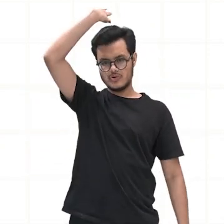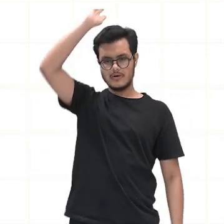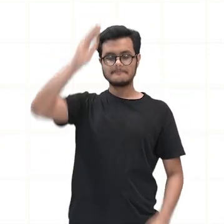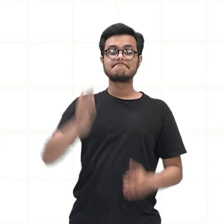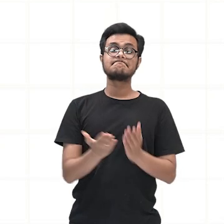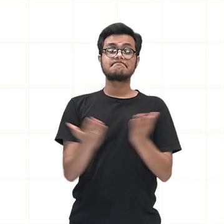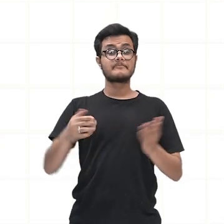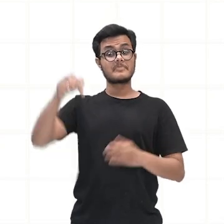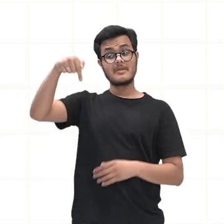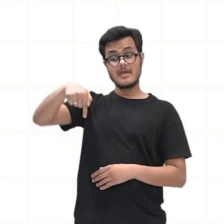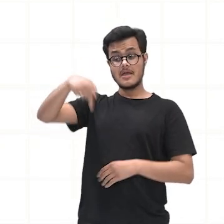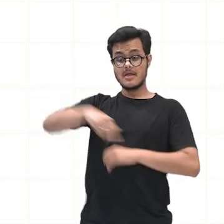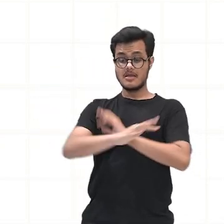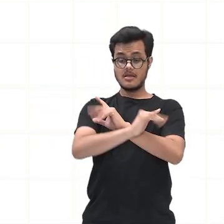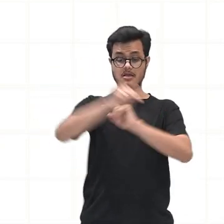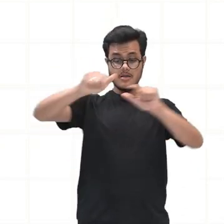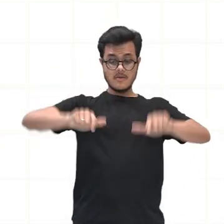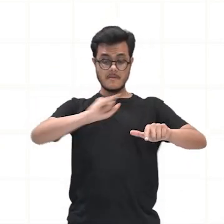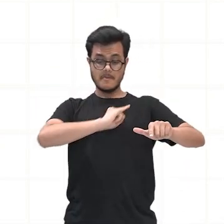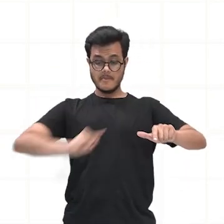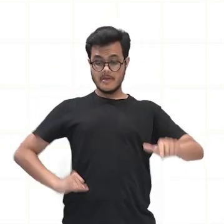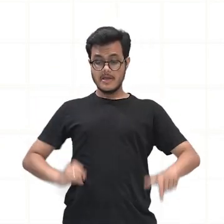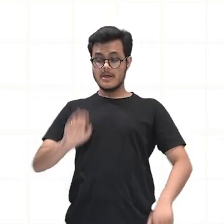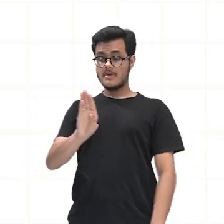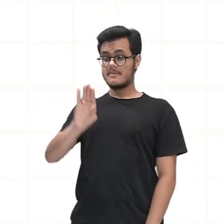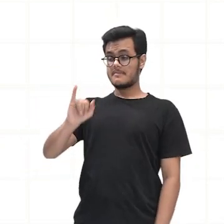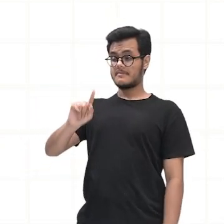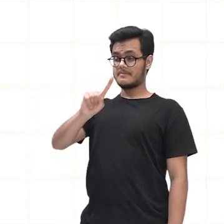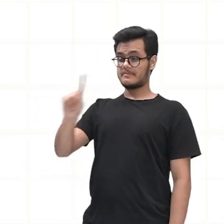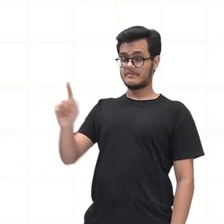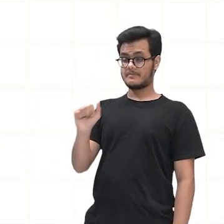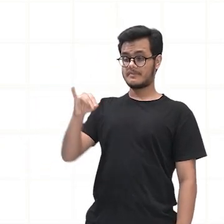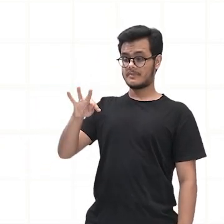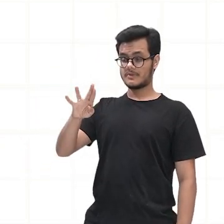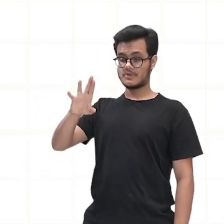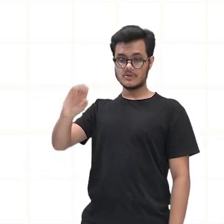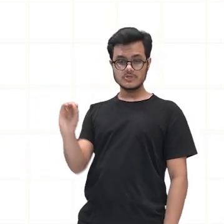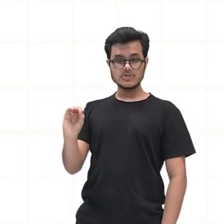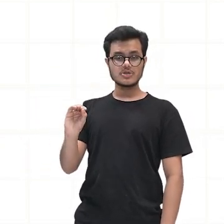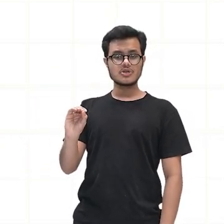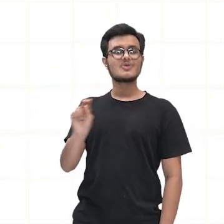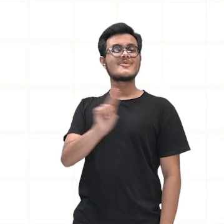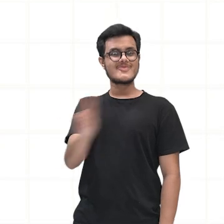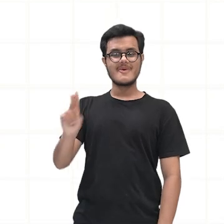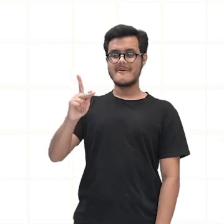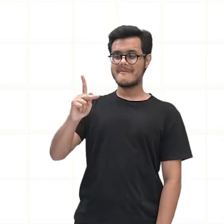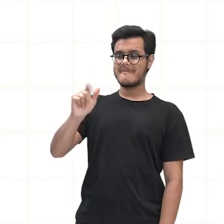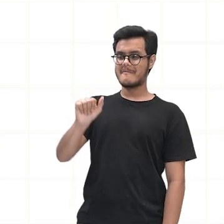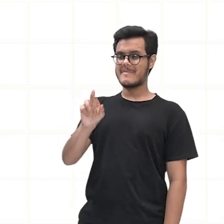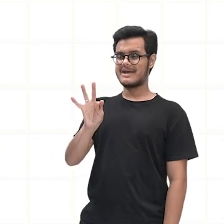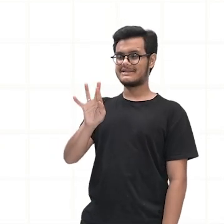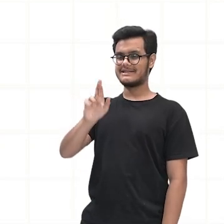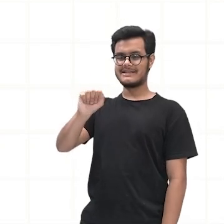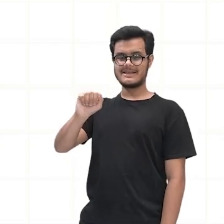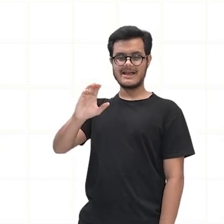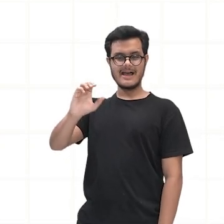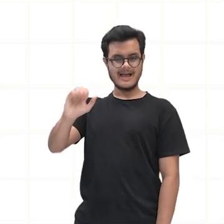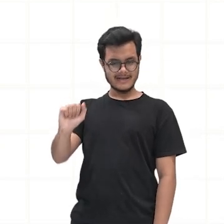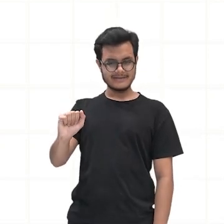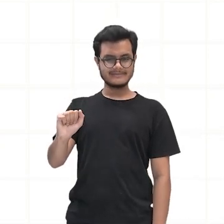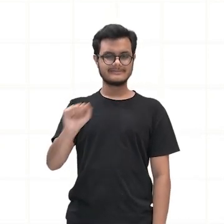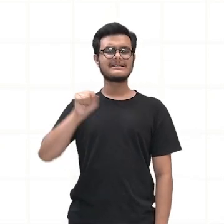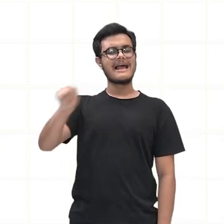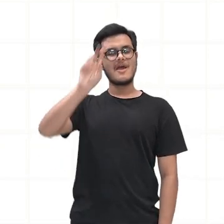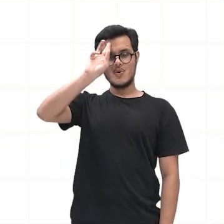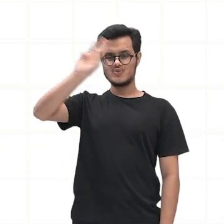Aqui no Império Bizantino, o chefe máximo da igreja bizantina é o patriarca. Ele